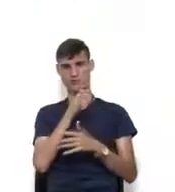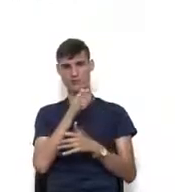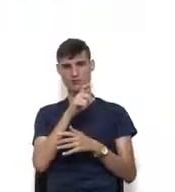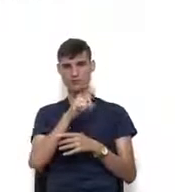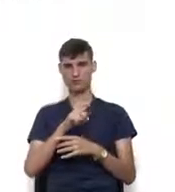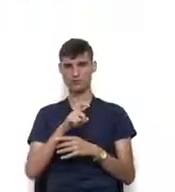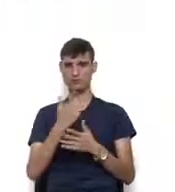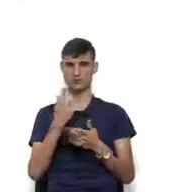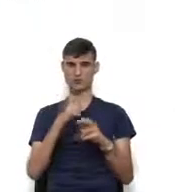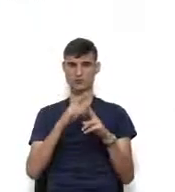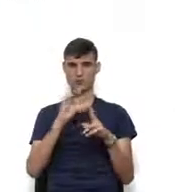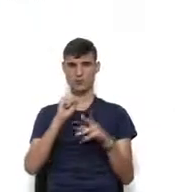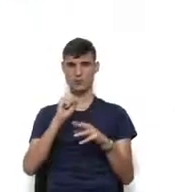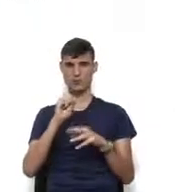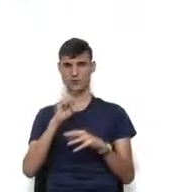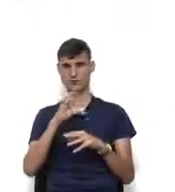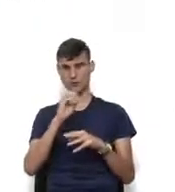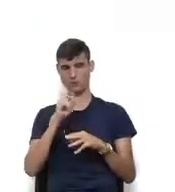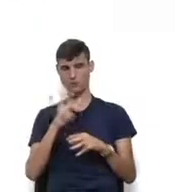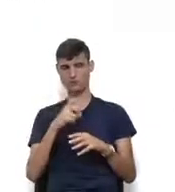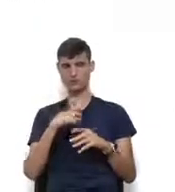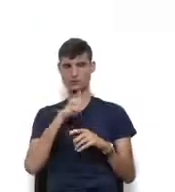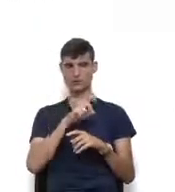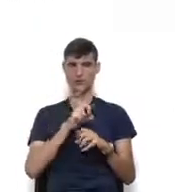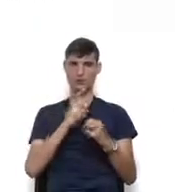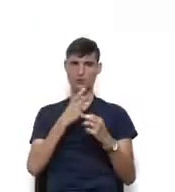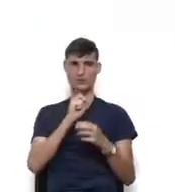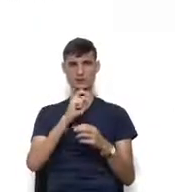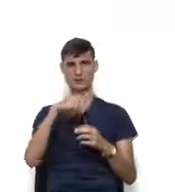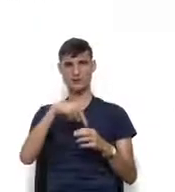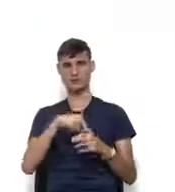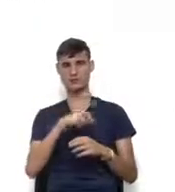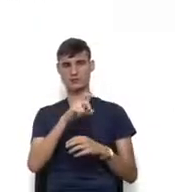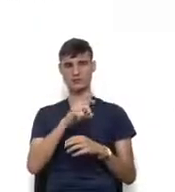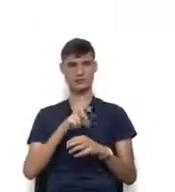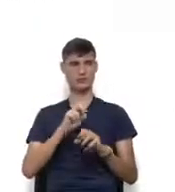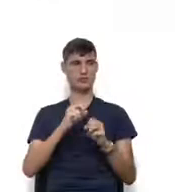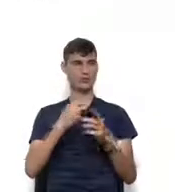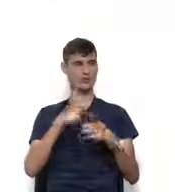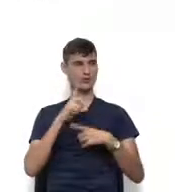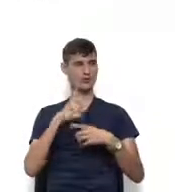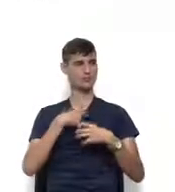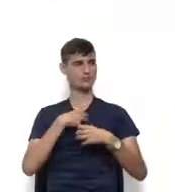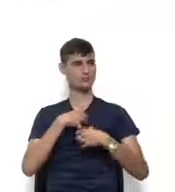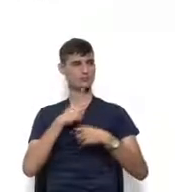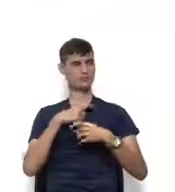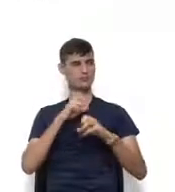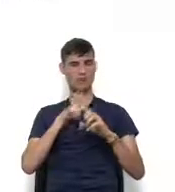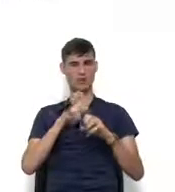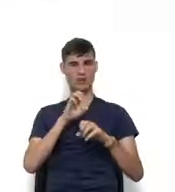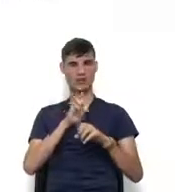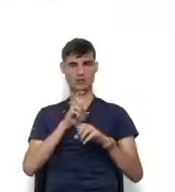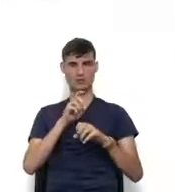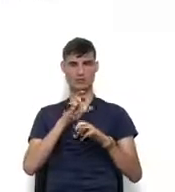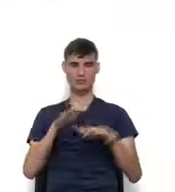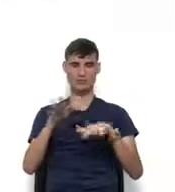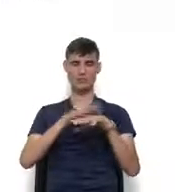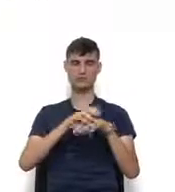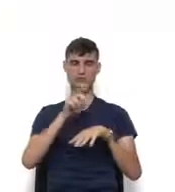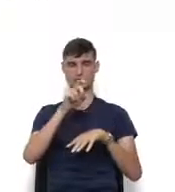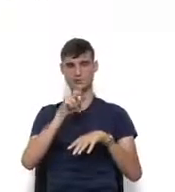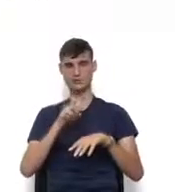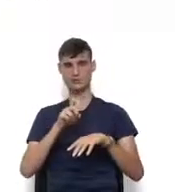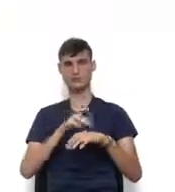igual a cosseno de x, ou essa função pode ser seno de x, né, ou uma exponencial de e elevado a